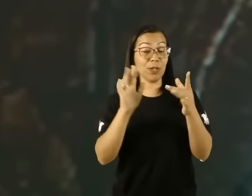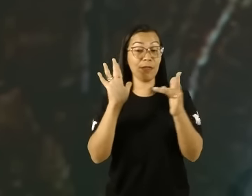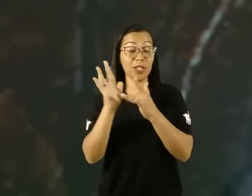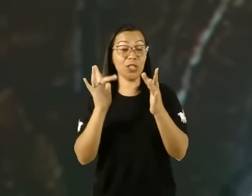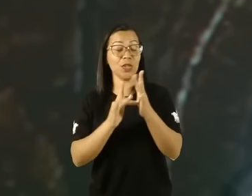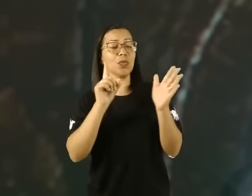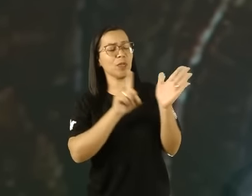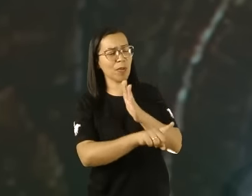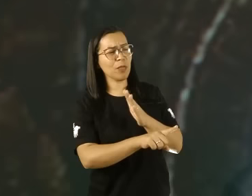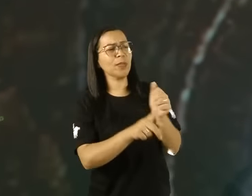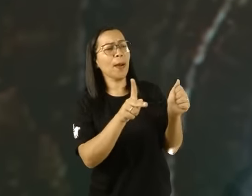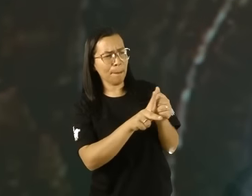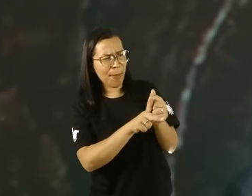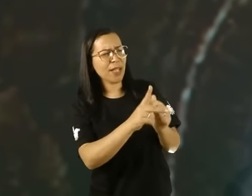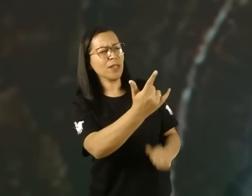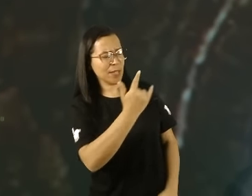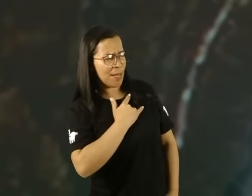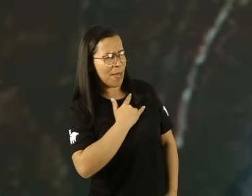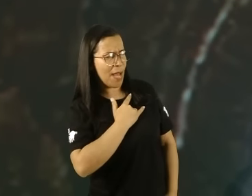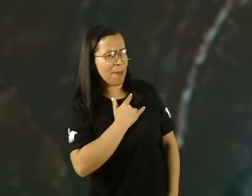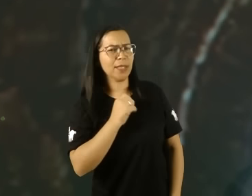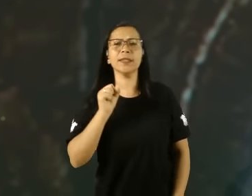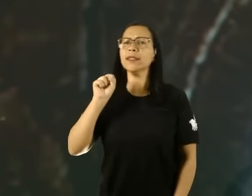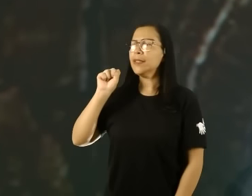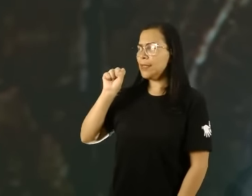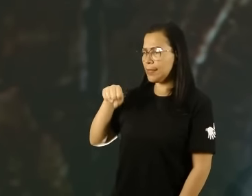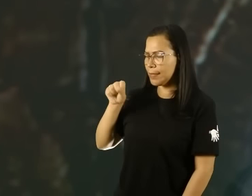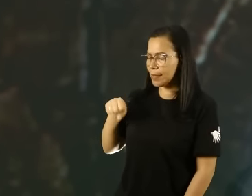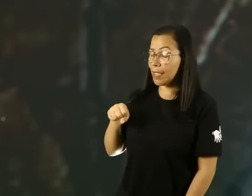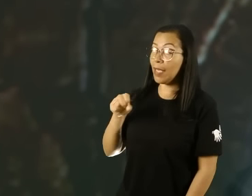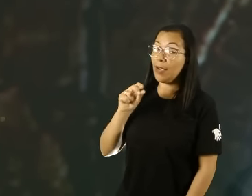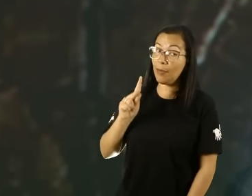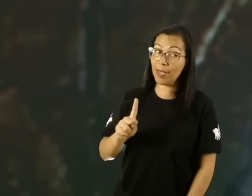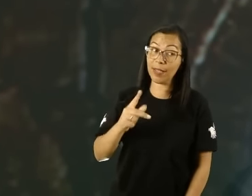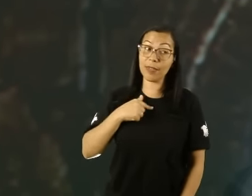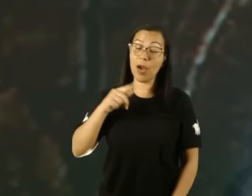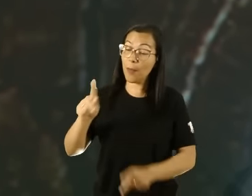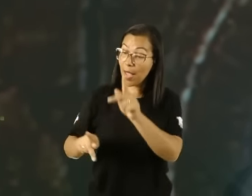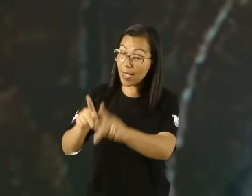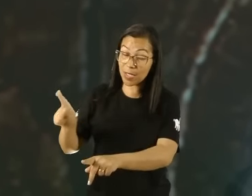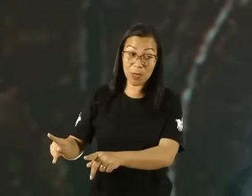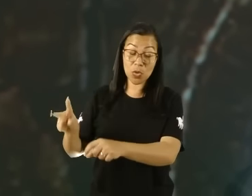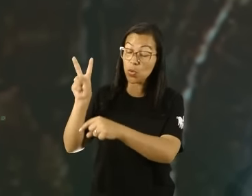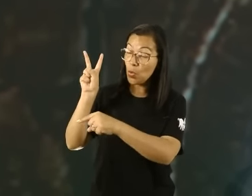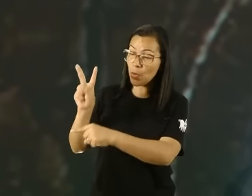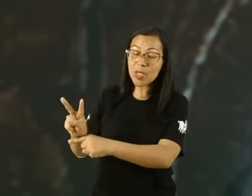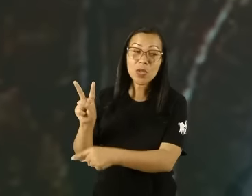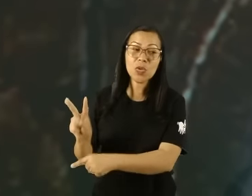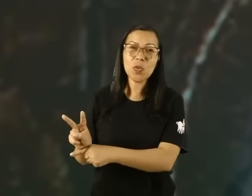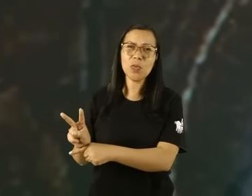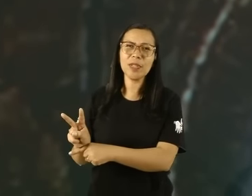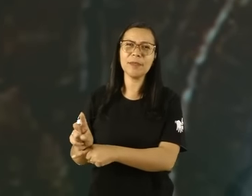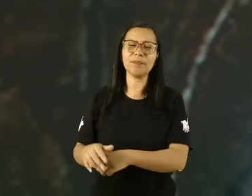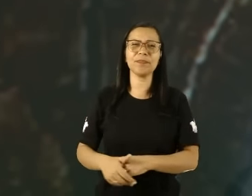estava acreditando nele, mas não é que Jesus não estava acreditando. Jesus queria que Pedro pensasse no que estava falando. Então apascenta as minhas ovelhas. Jesus está dizendo: